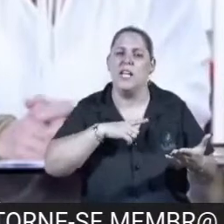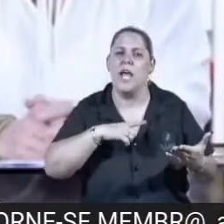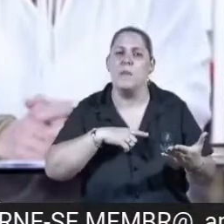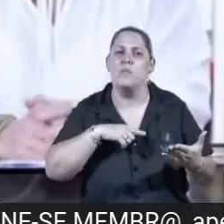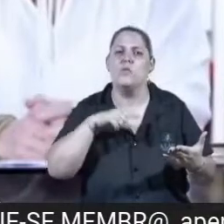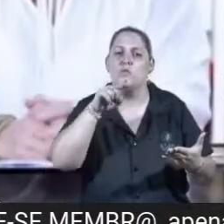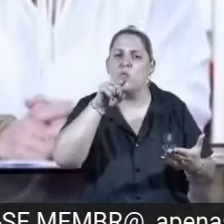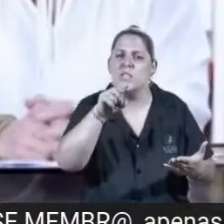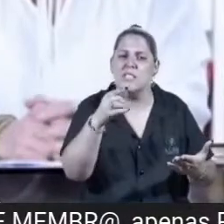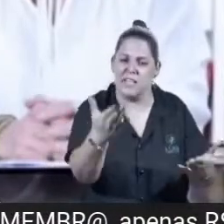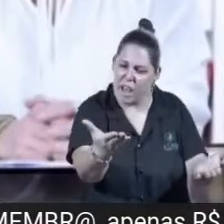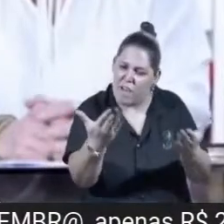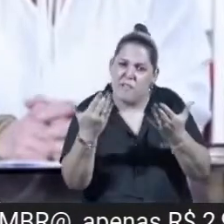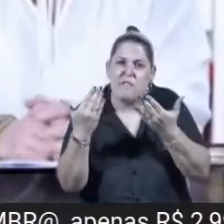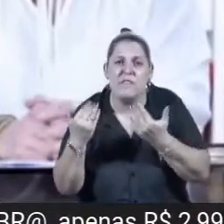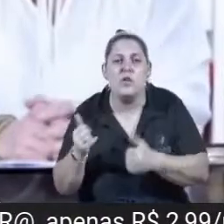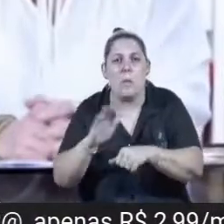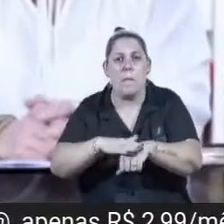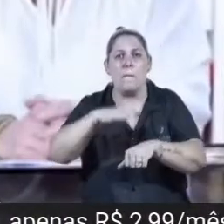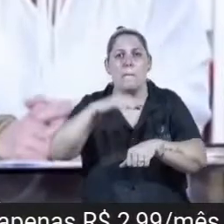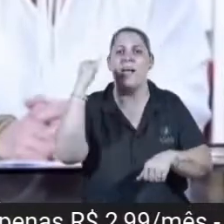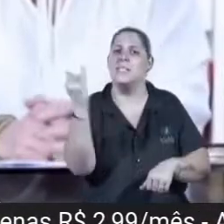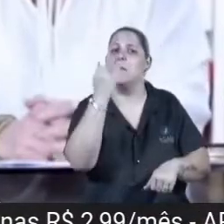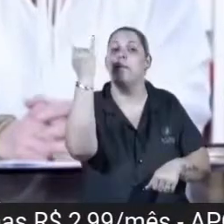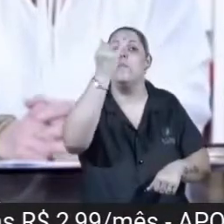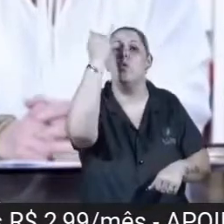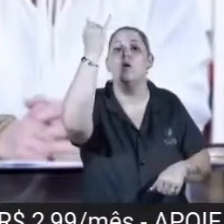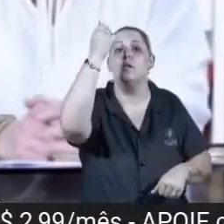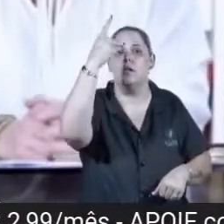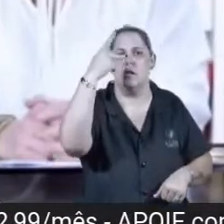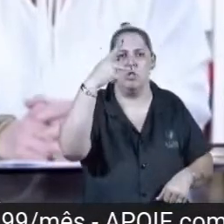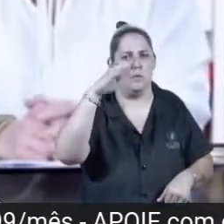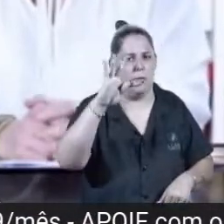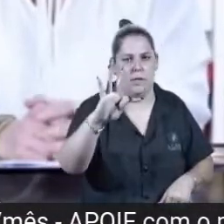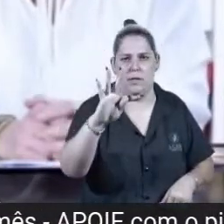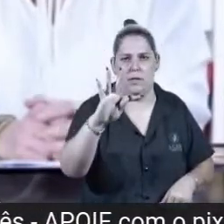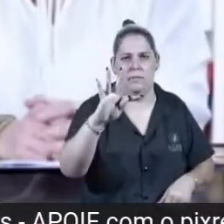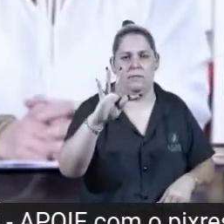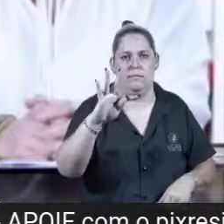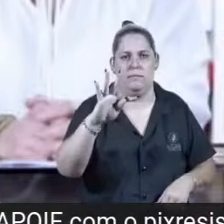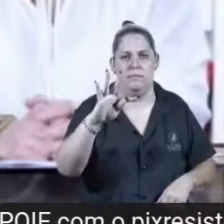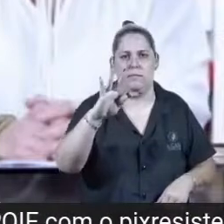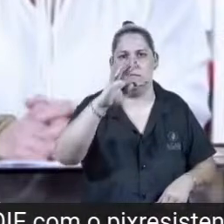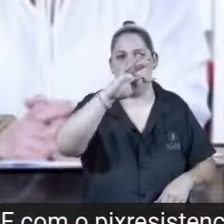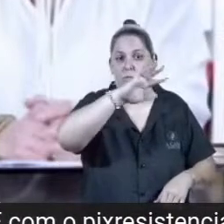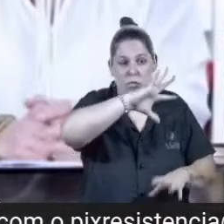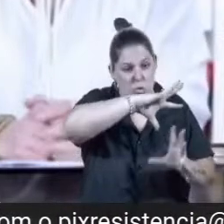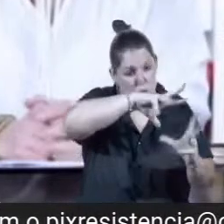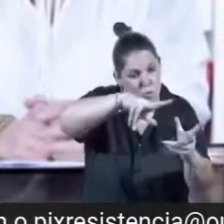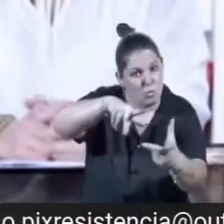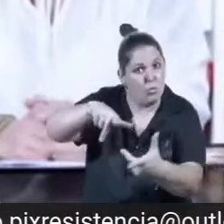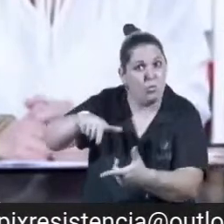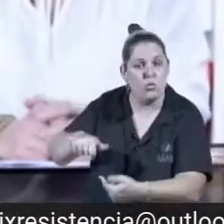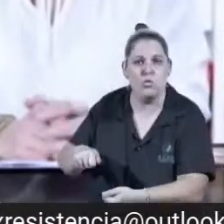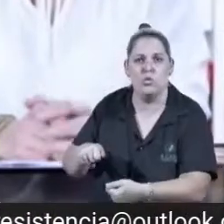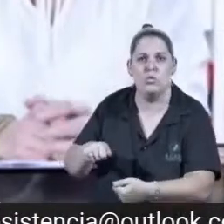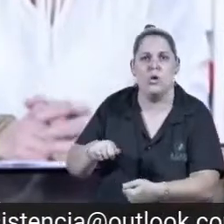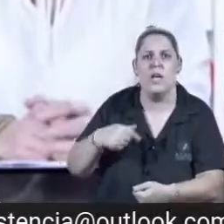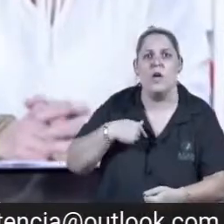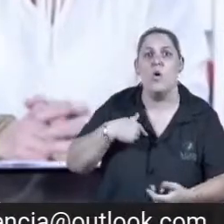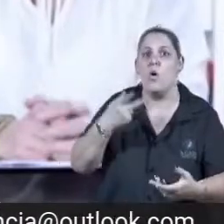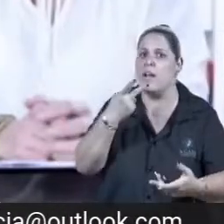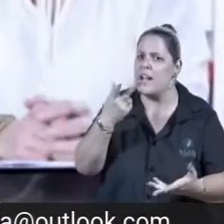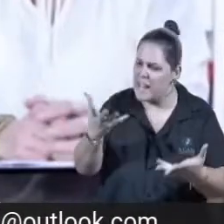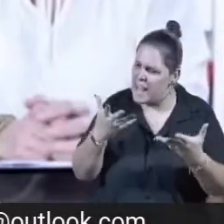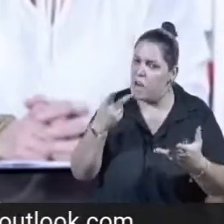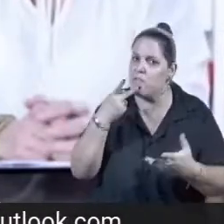entrando no mais importante partido de esquerda da América Latina e eu queria ousar e dizer para você: você está